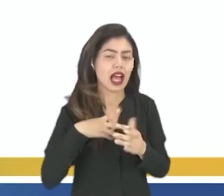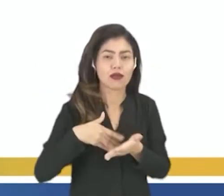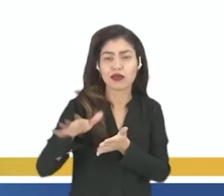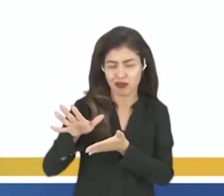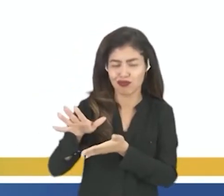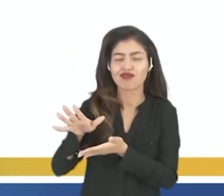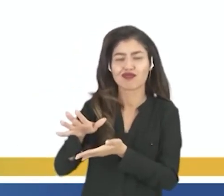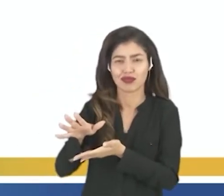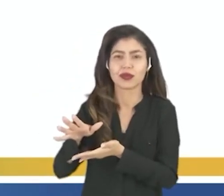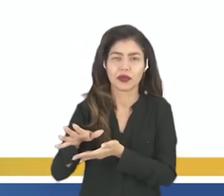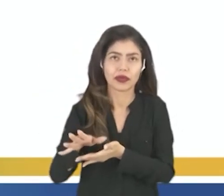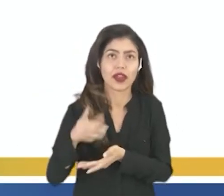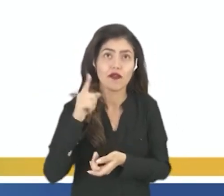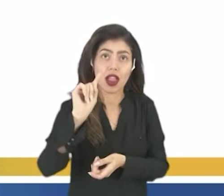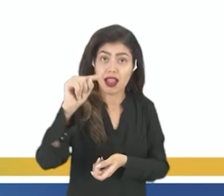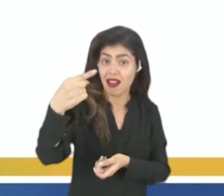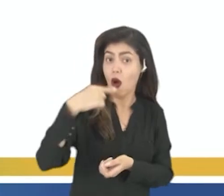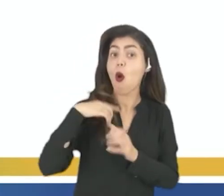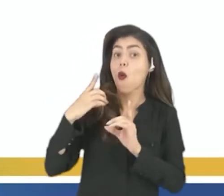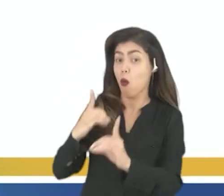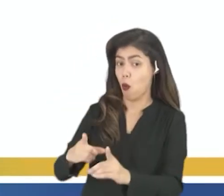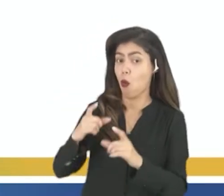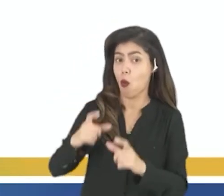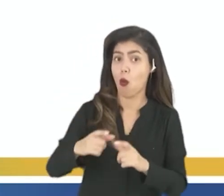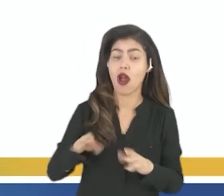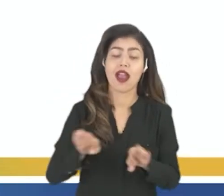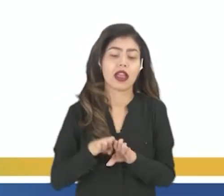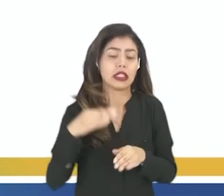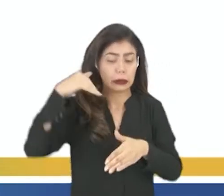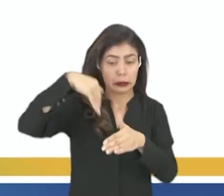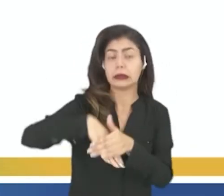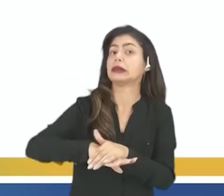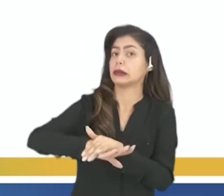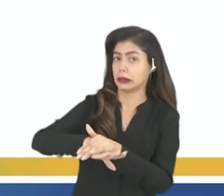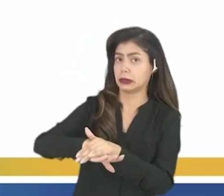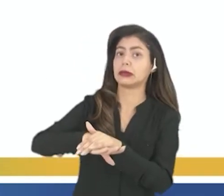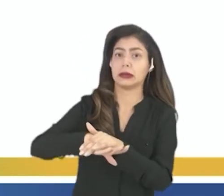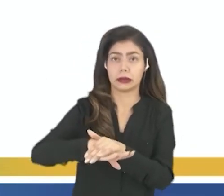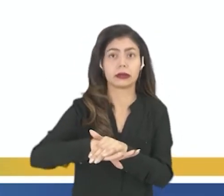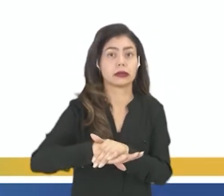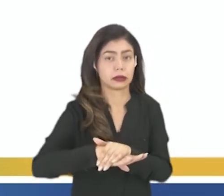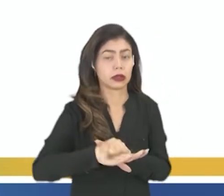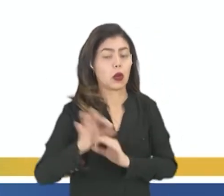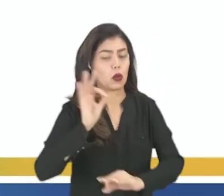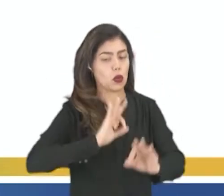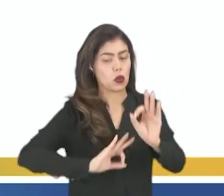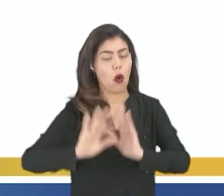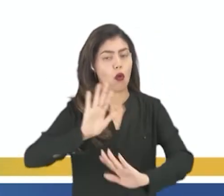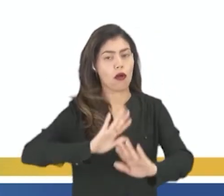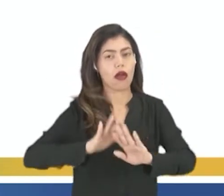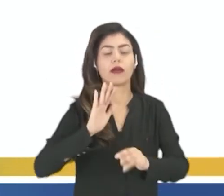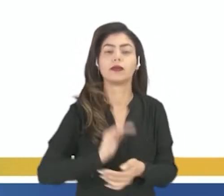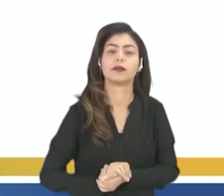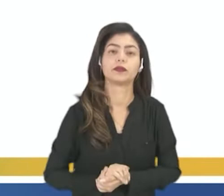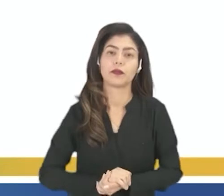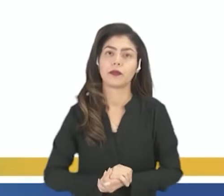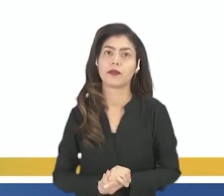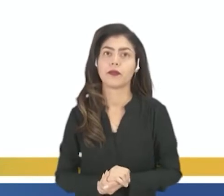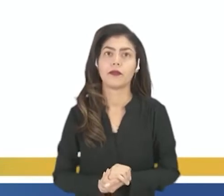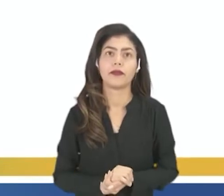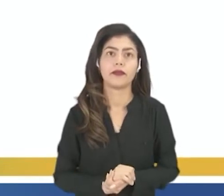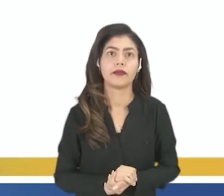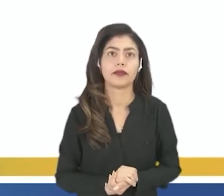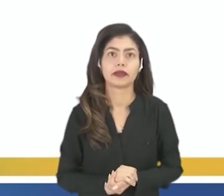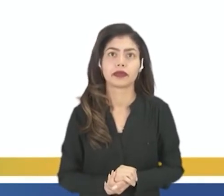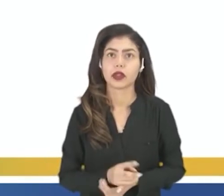precisavam ser descartado pois justamente lá onde fizeram esse depósito esse local para manter o controle e que tem